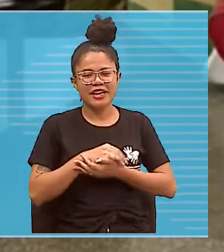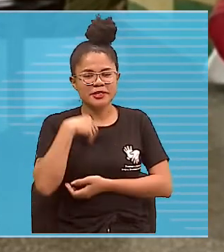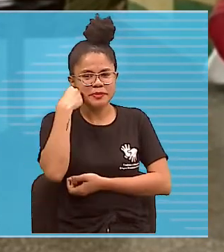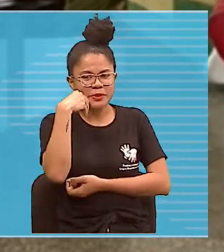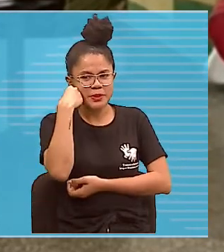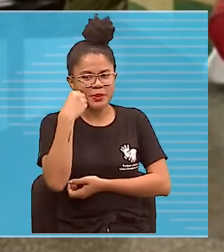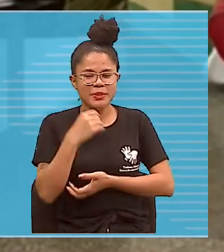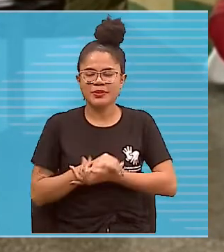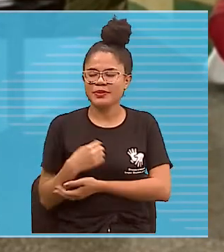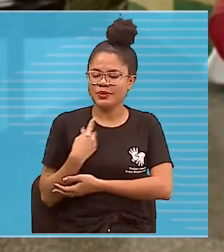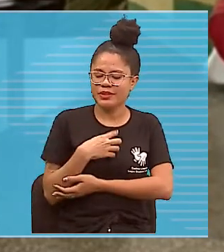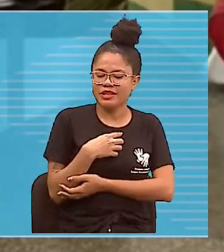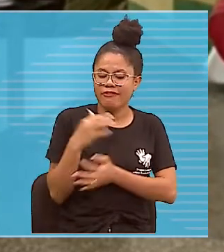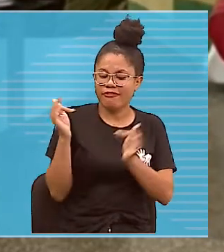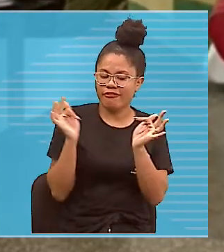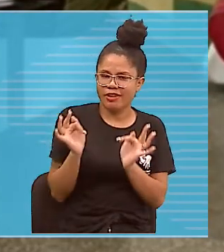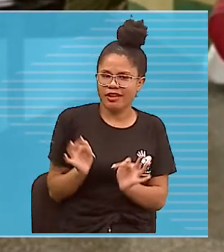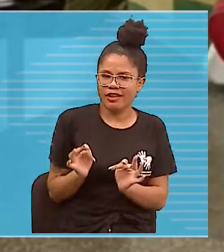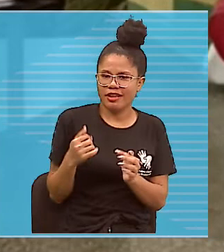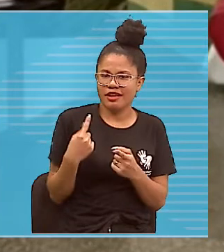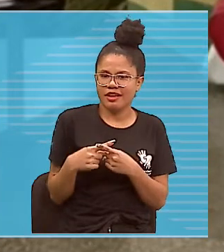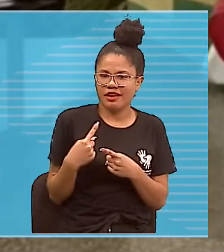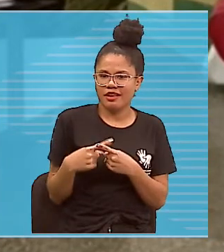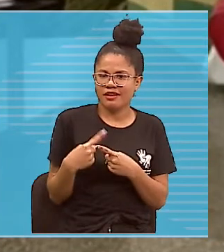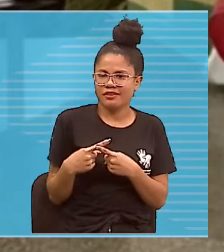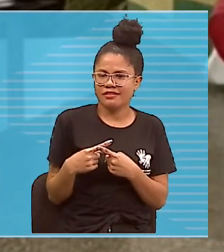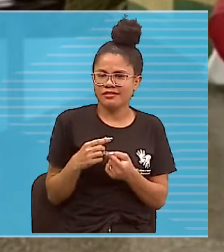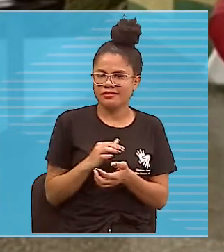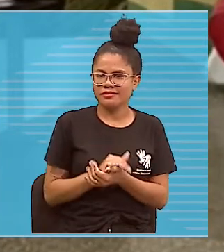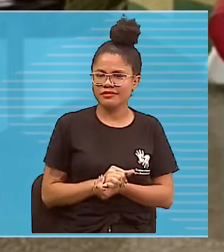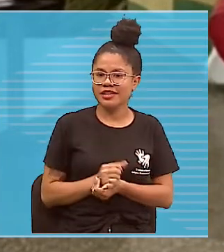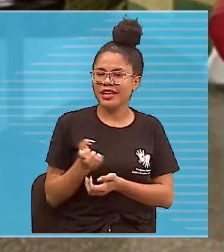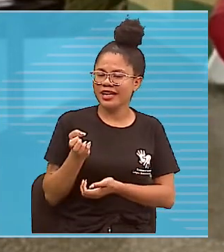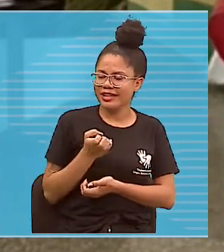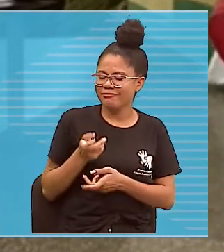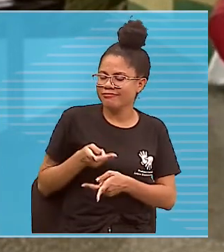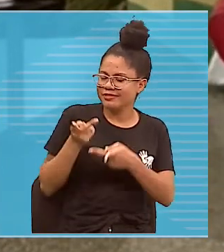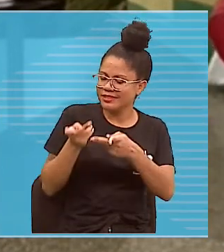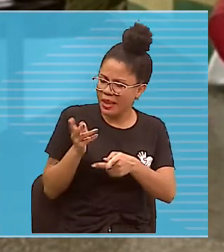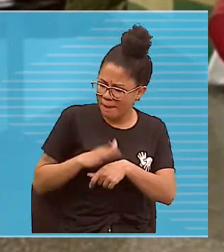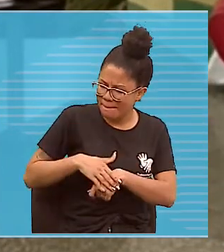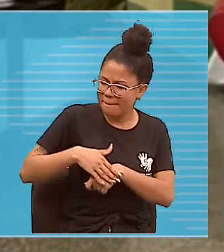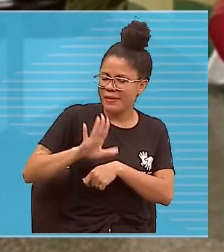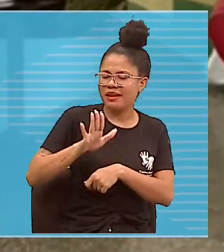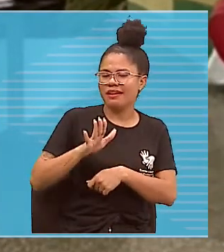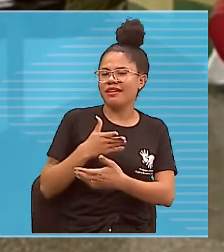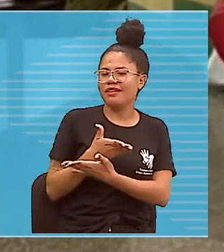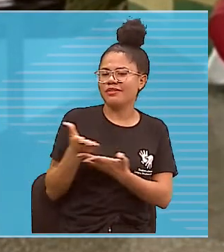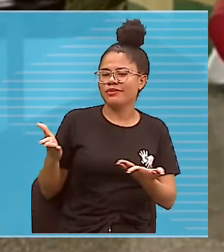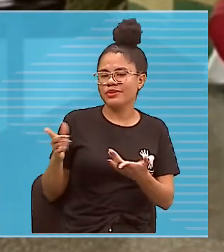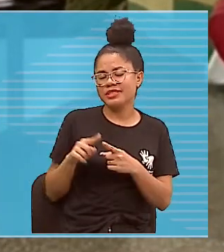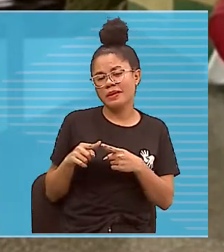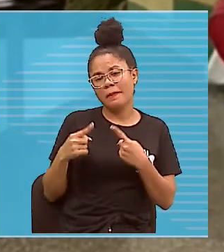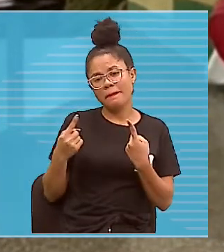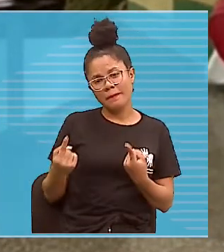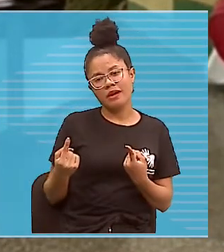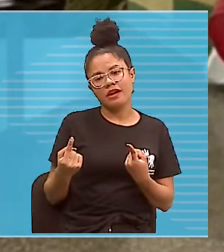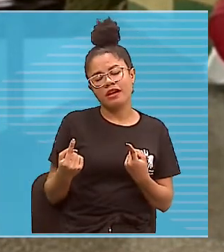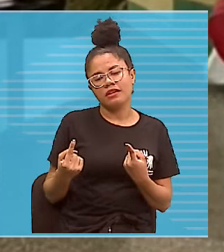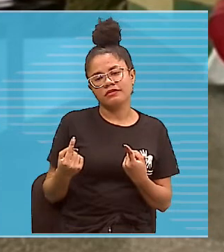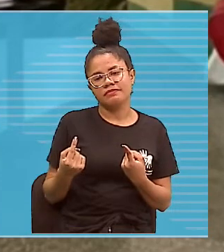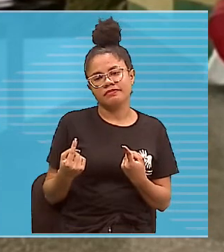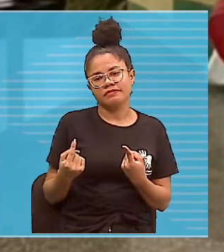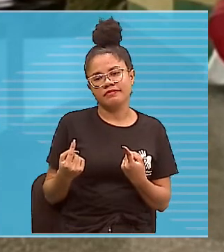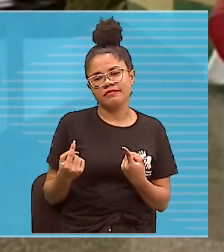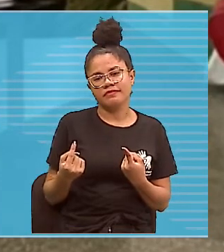vezes realmente, mas a gente vai tentar e vamos vir mais vezes sim, porque foi uma escola